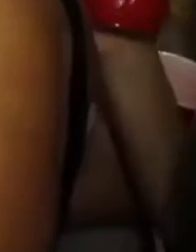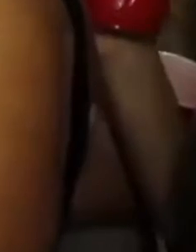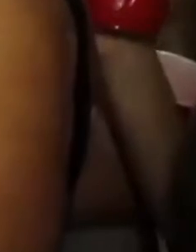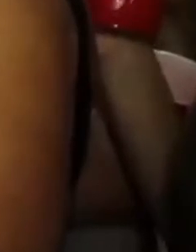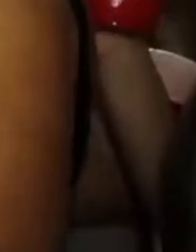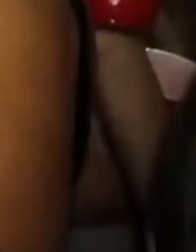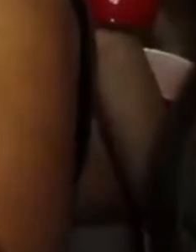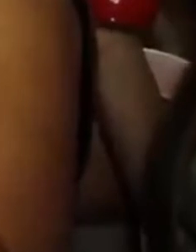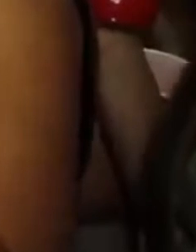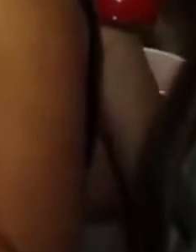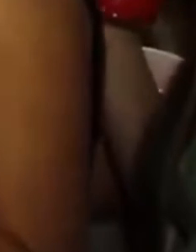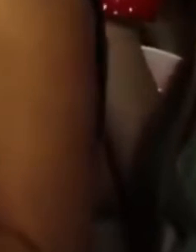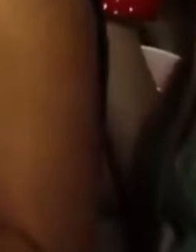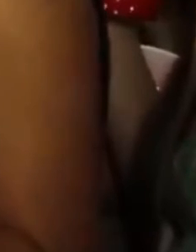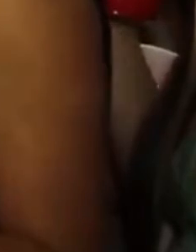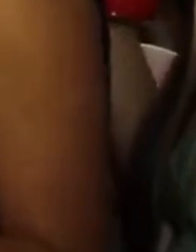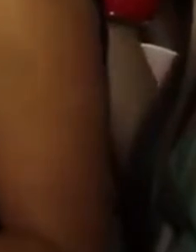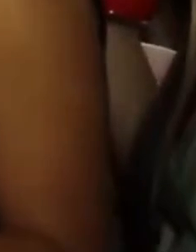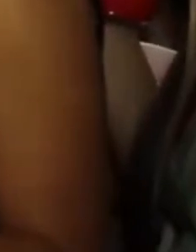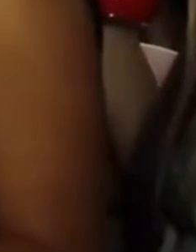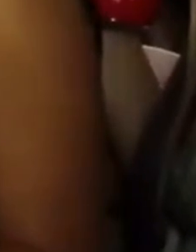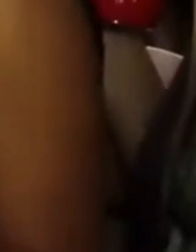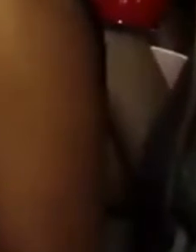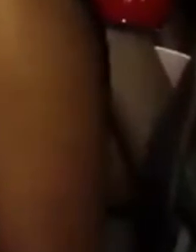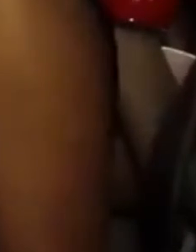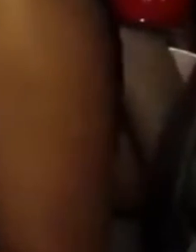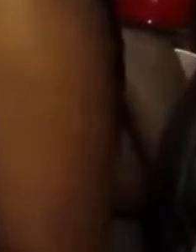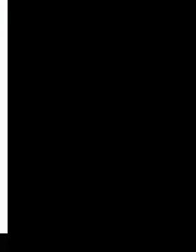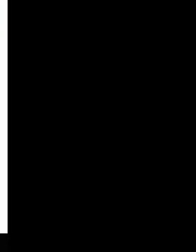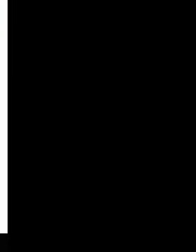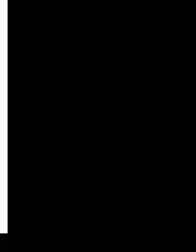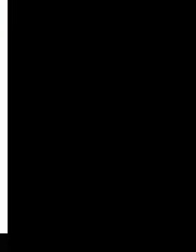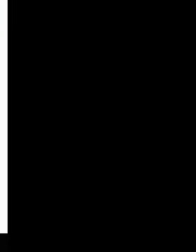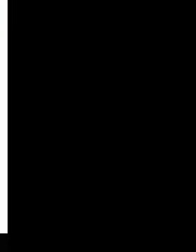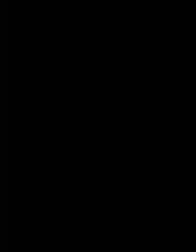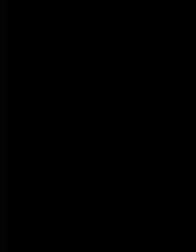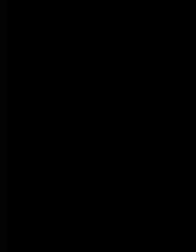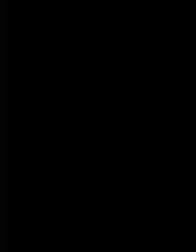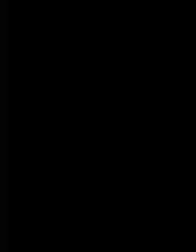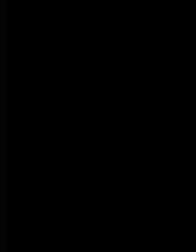juventude. Opa! 1, 2, 3!